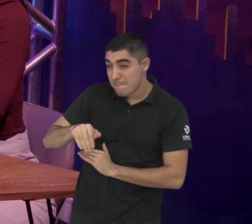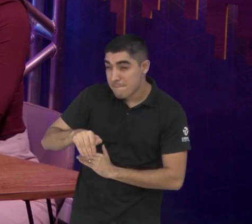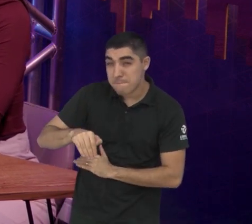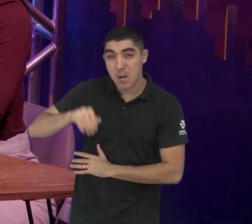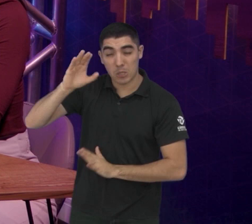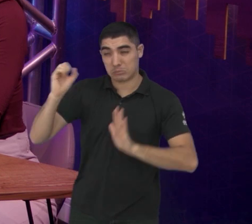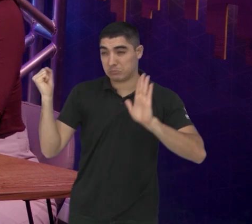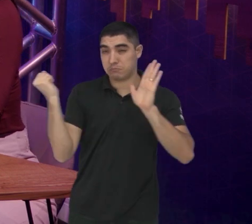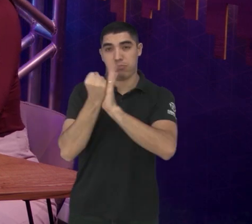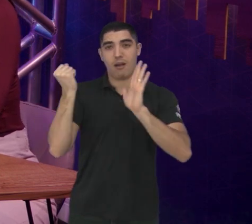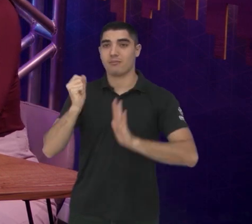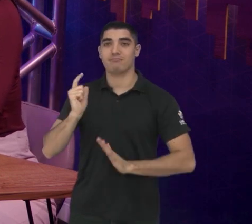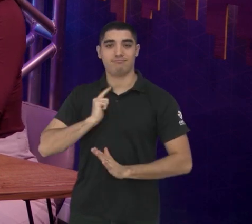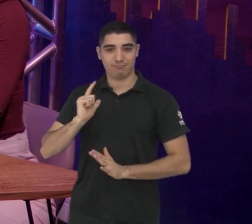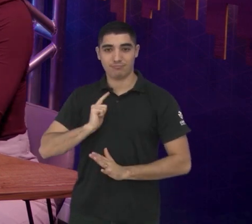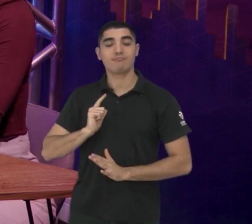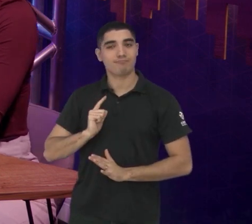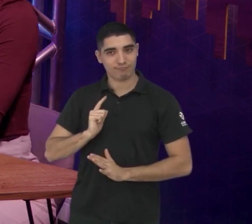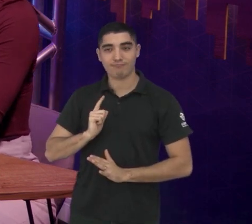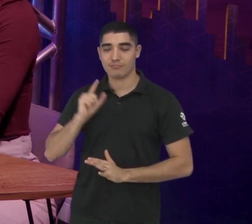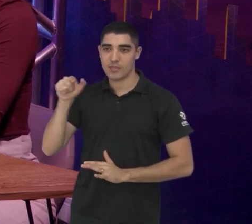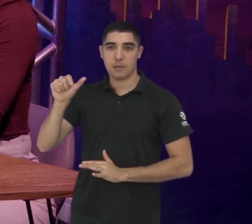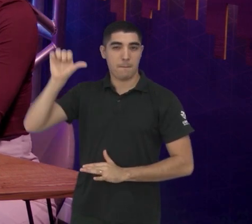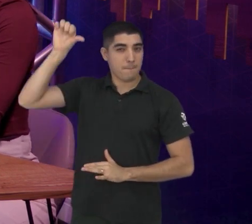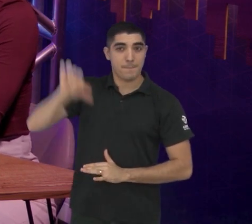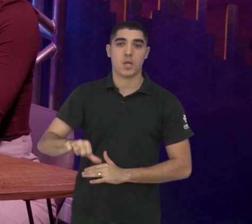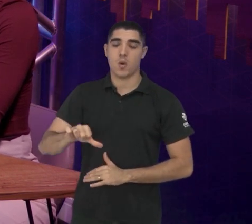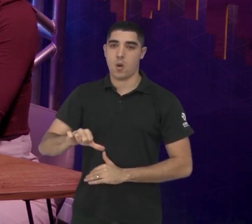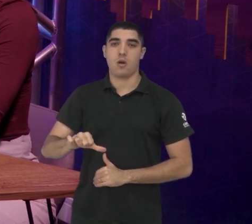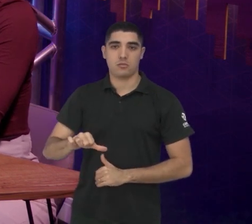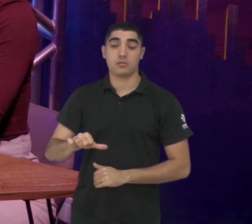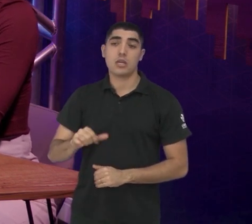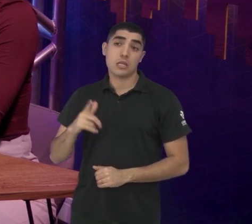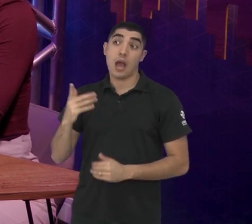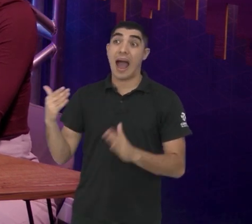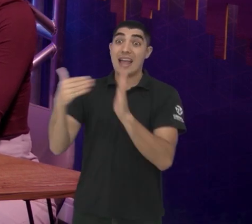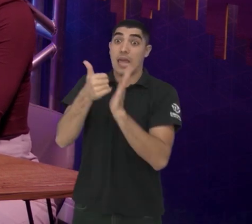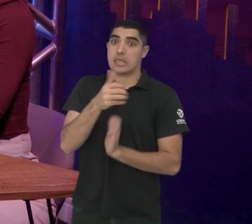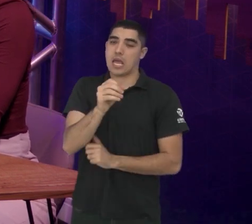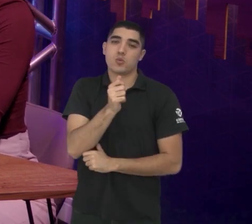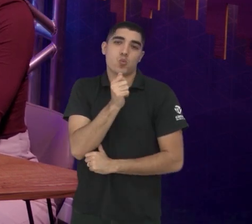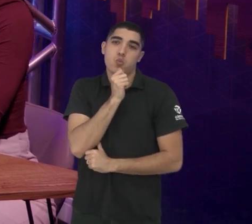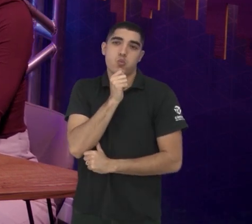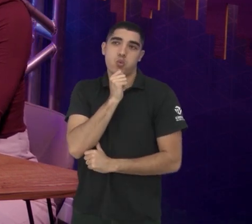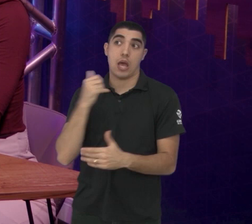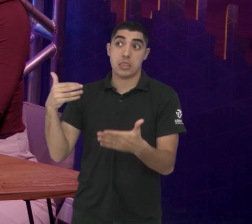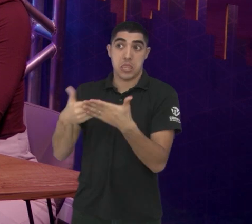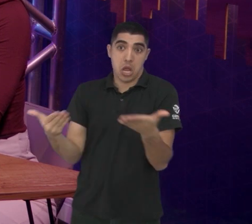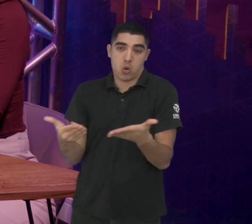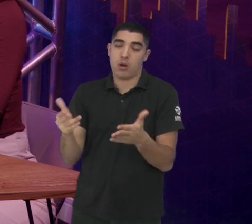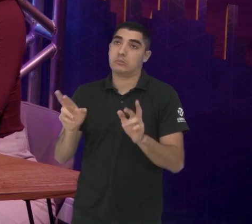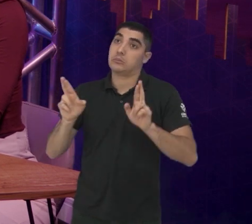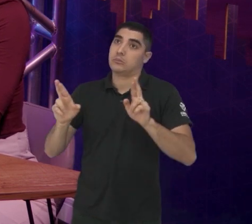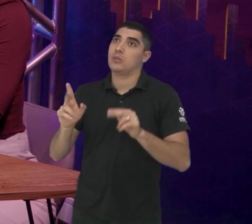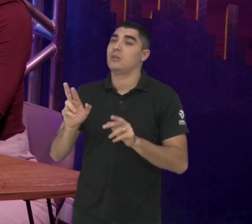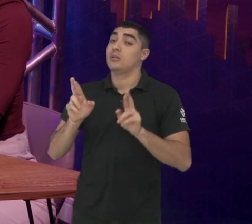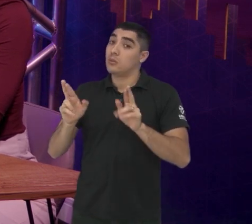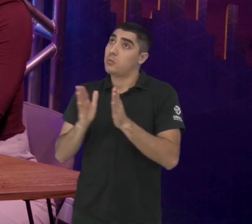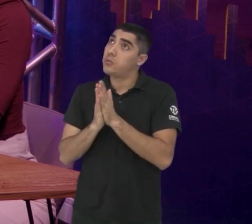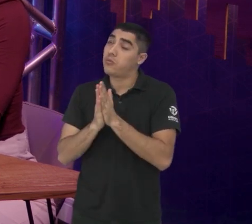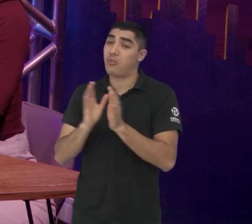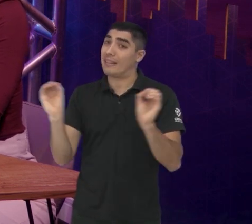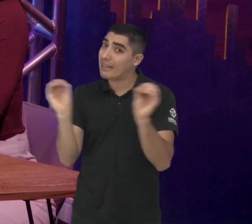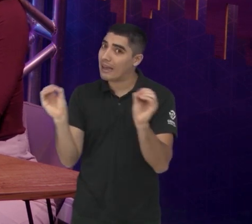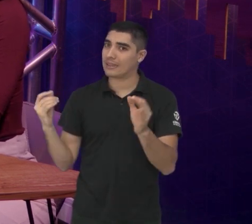foi o maior terremoto já registrado. E nunca teve, né, no 10, como a gente falou, vai até 10, nunca teve até o momento, a gente espera que